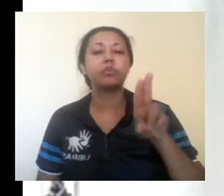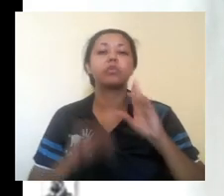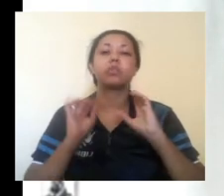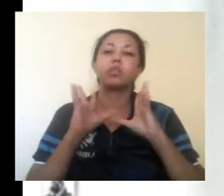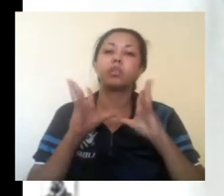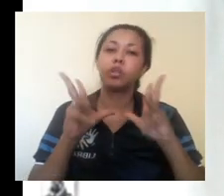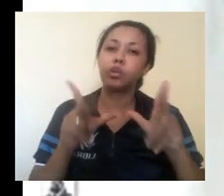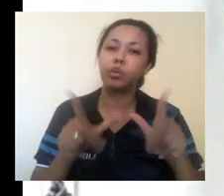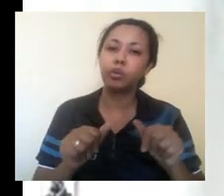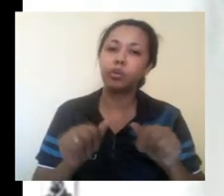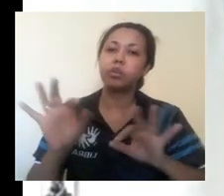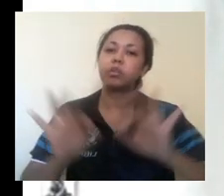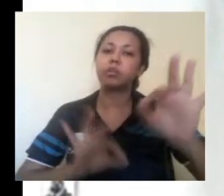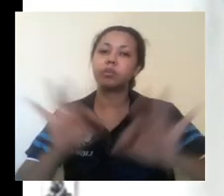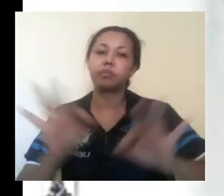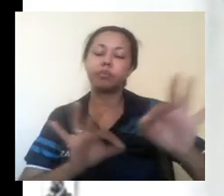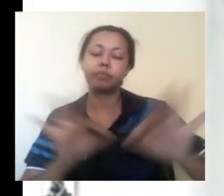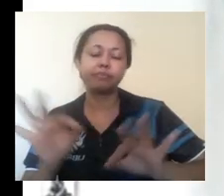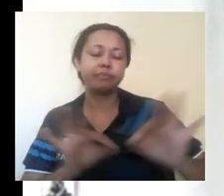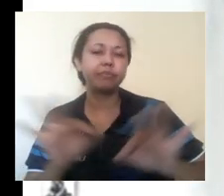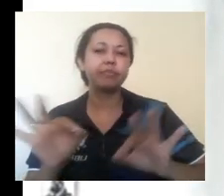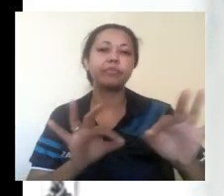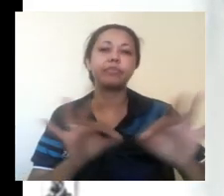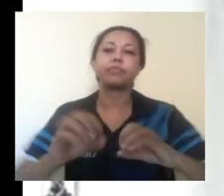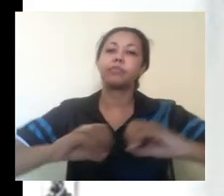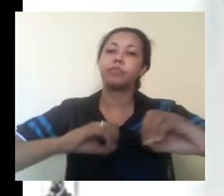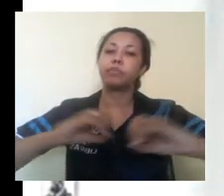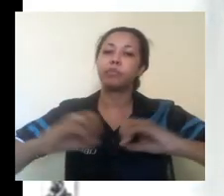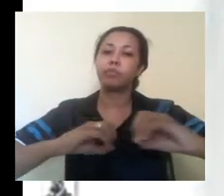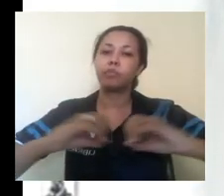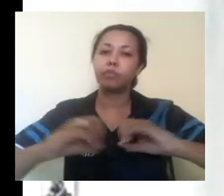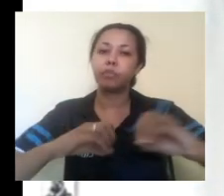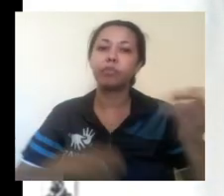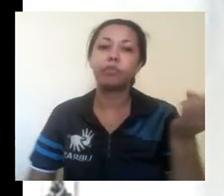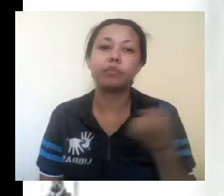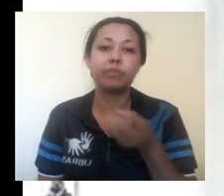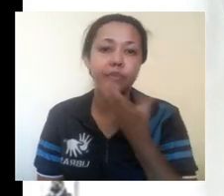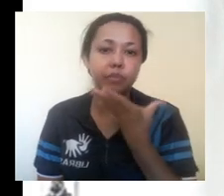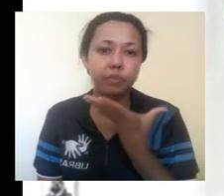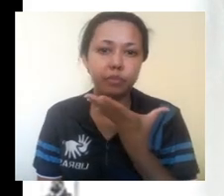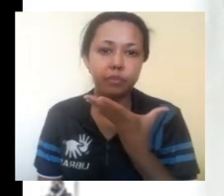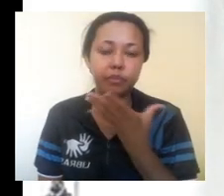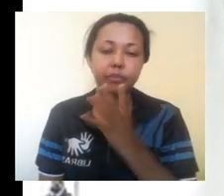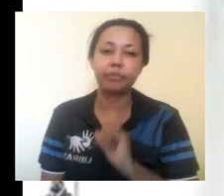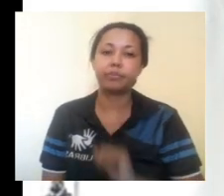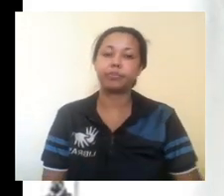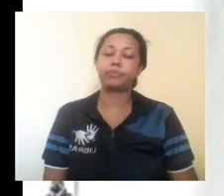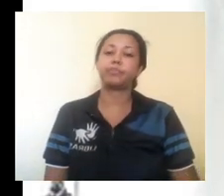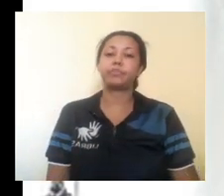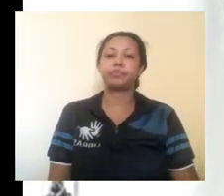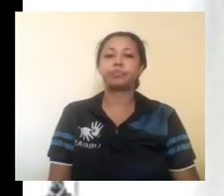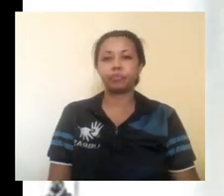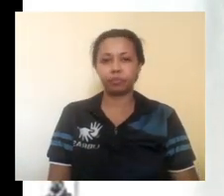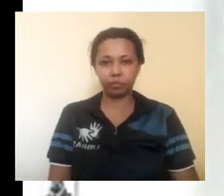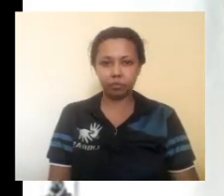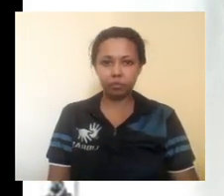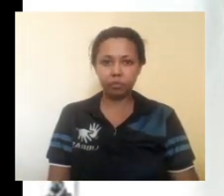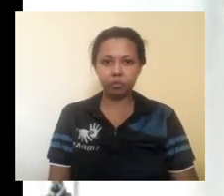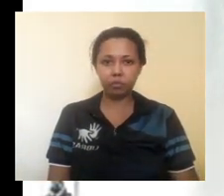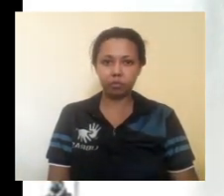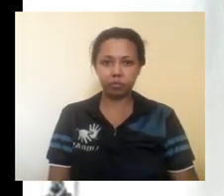acima, ele faz um comparativo que numa casa, né, muito bonita, uma casa rica, vamos dizer assim, existem vários tipos de